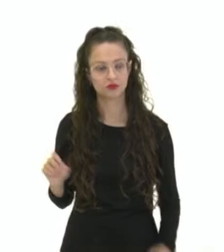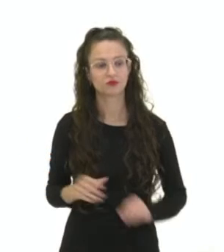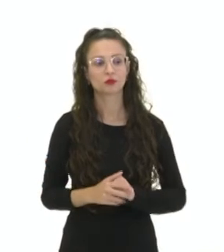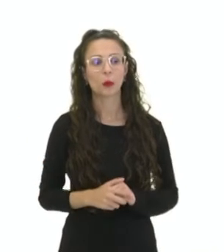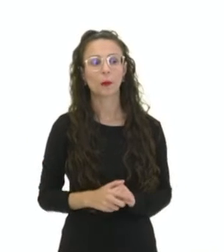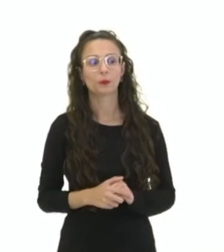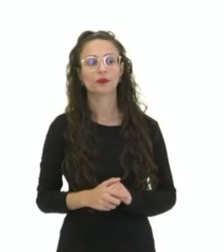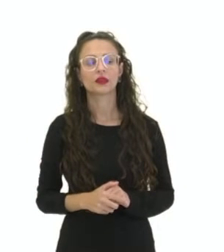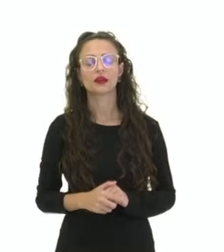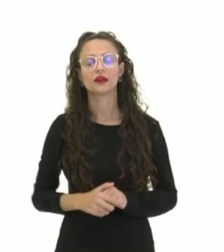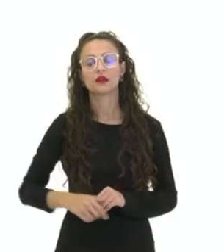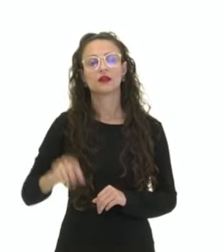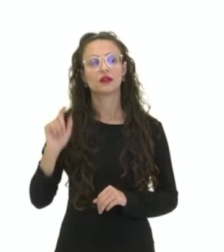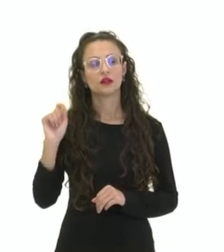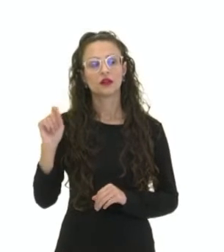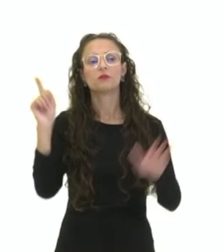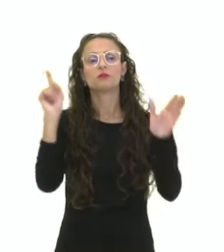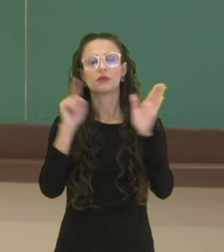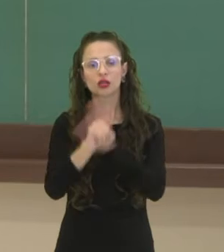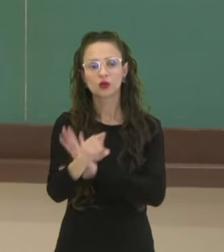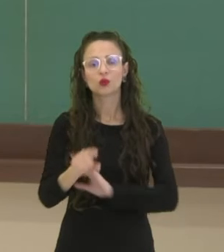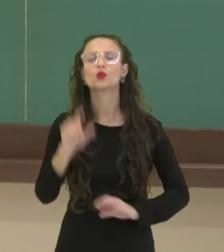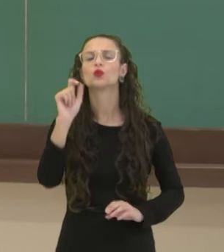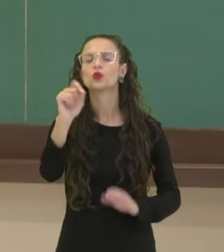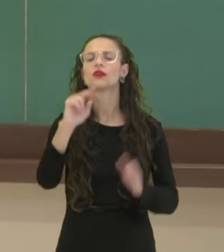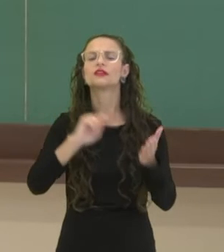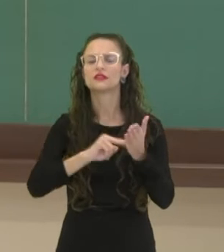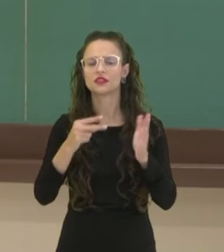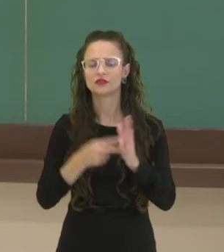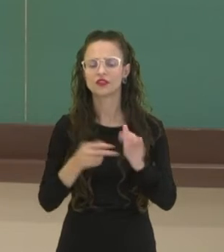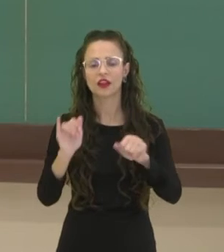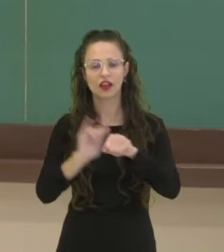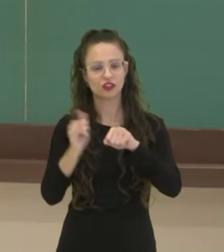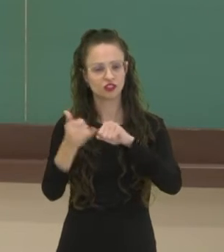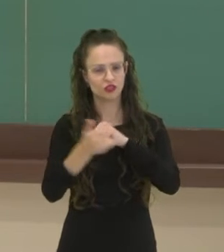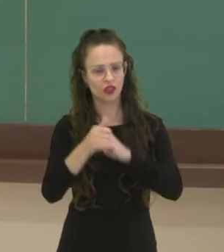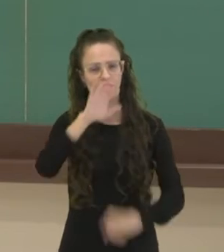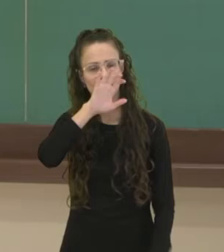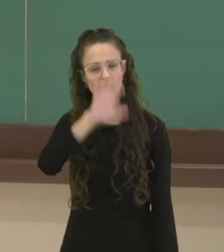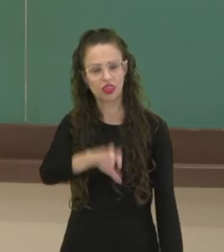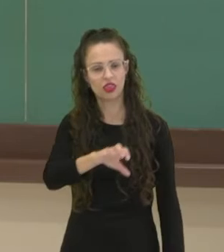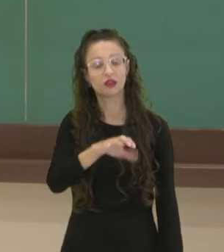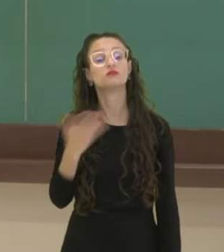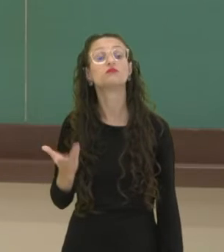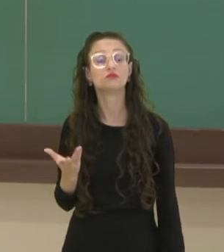Na proposição, eu te pergunto, qual o significado do adjetivo asquerosa?